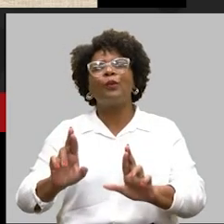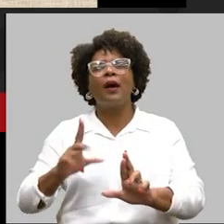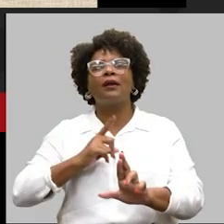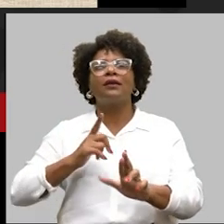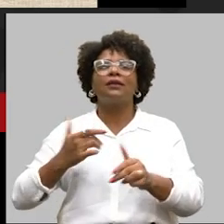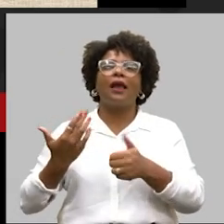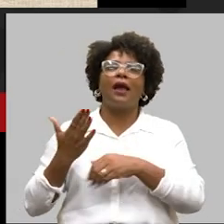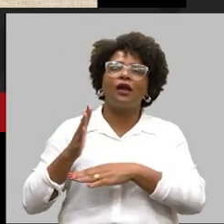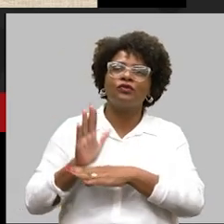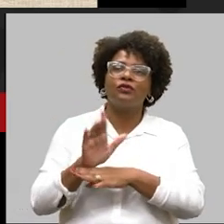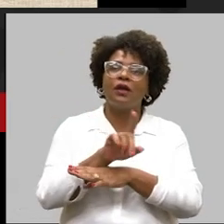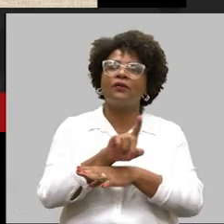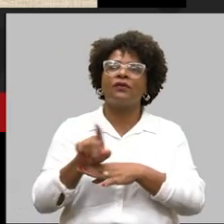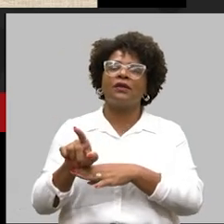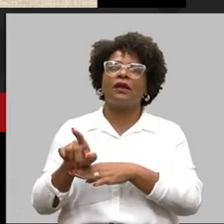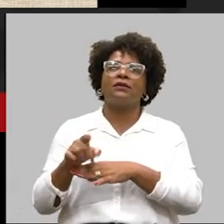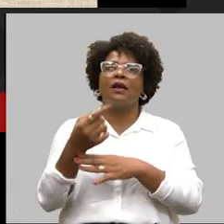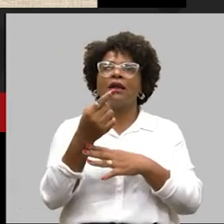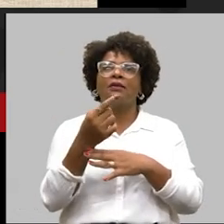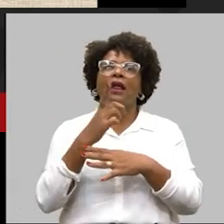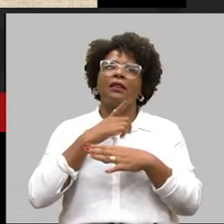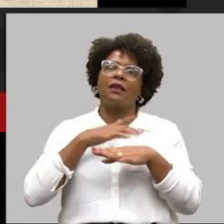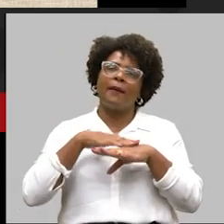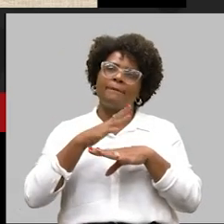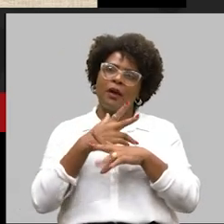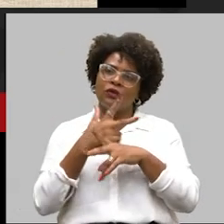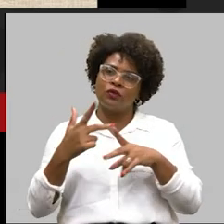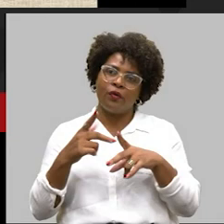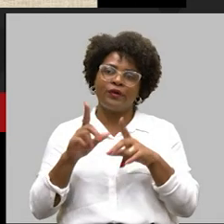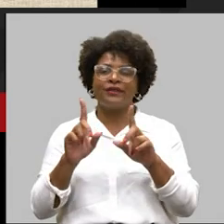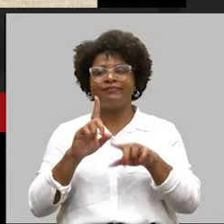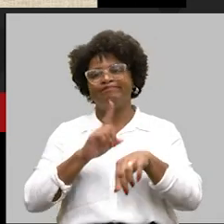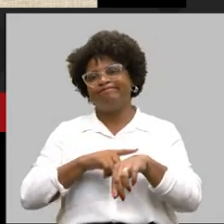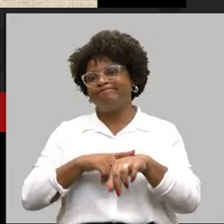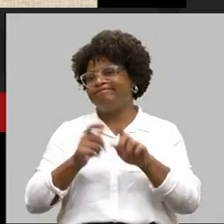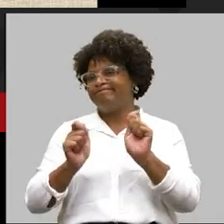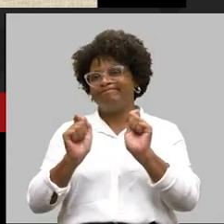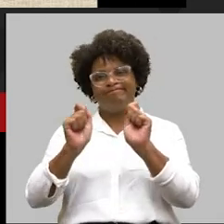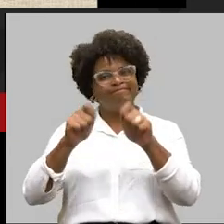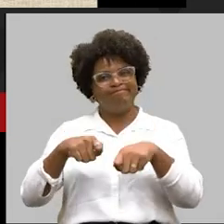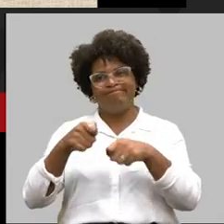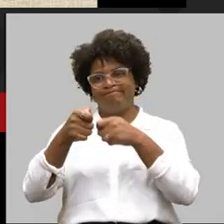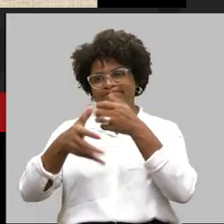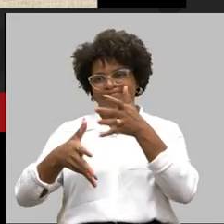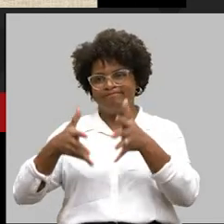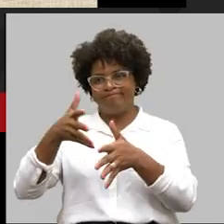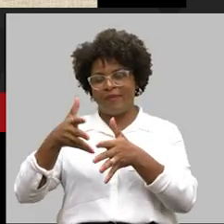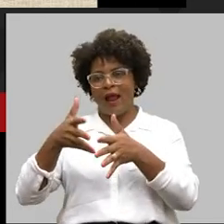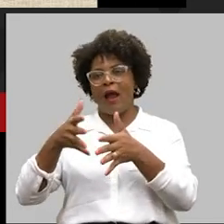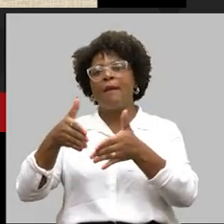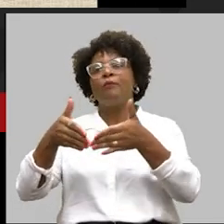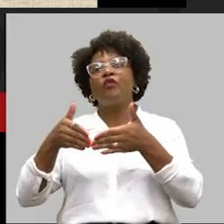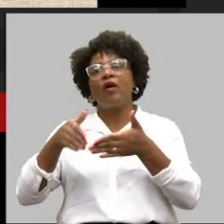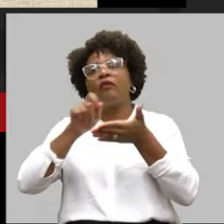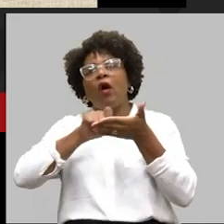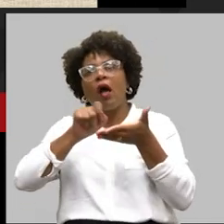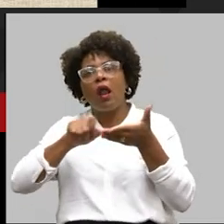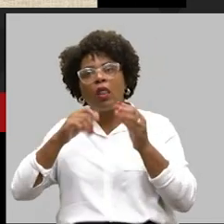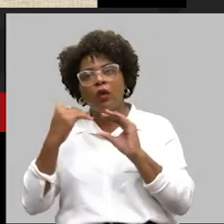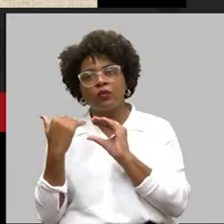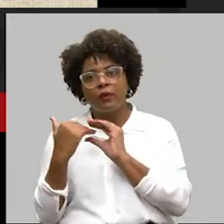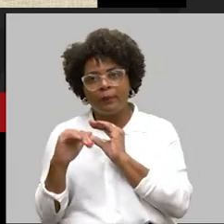ultimo Zinho tinha mais coisas mas não vou falar aqui vocês podem anotar ali o e-mail que vocês podem Se alguém